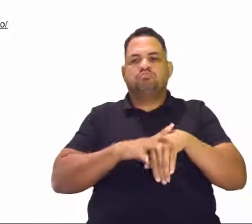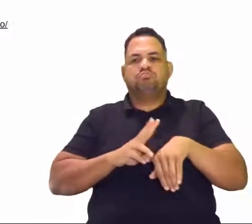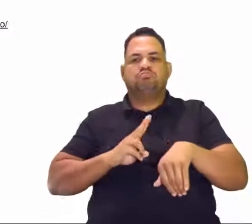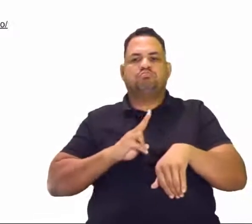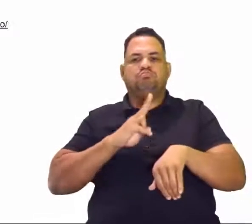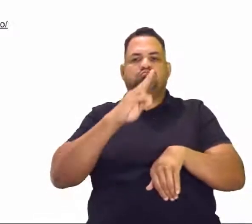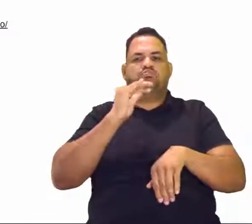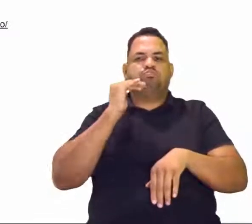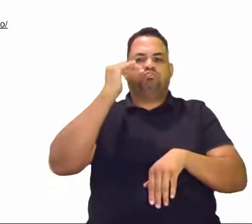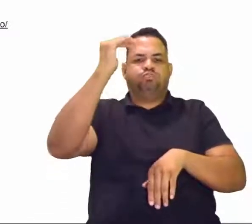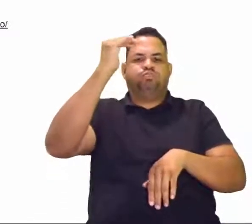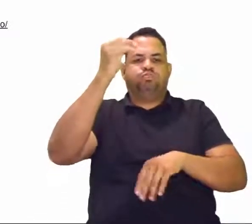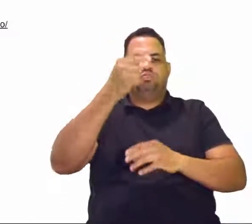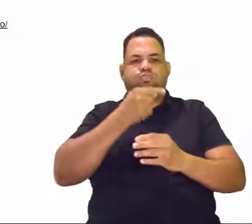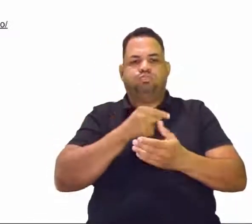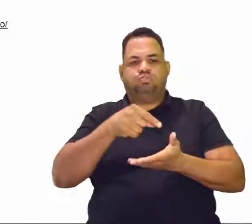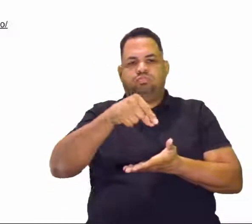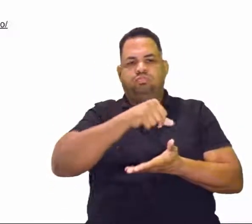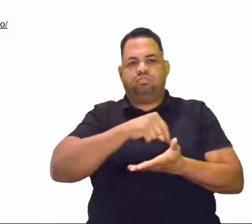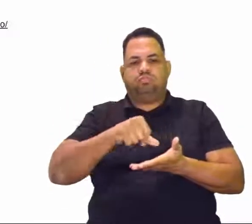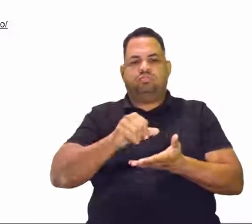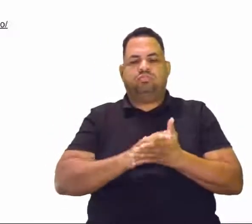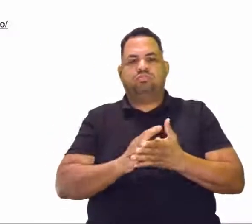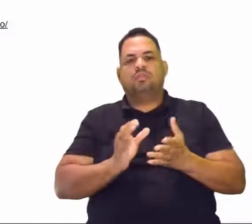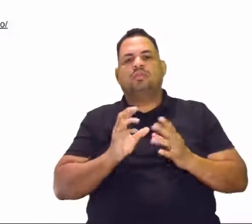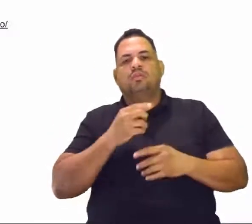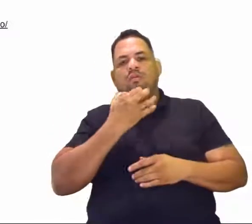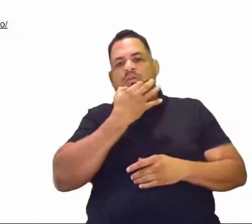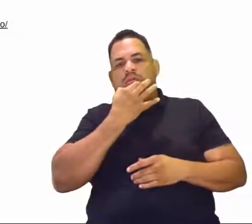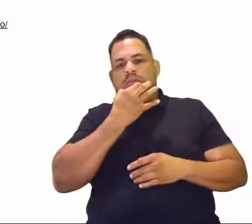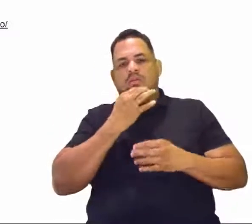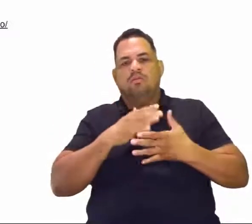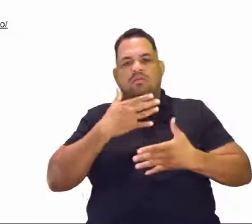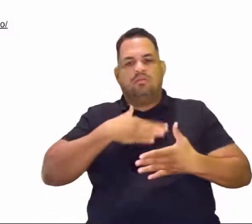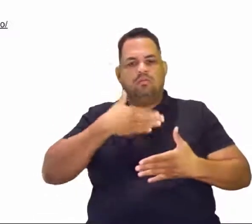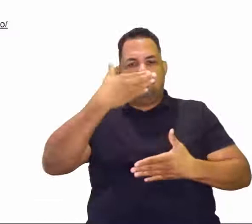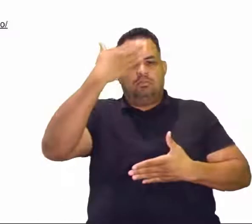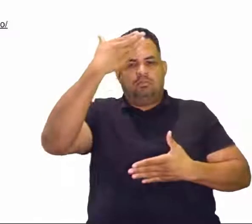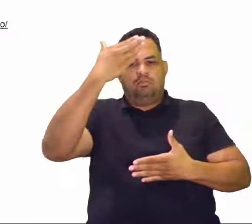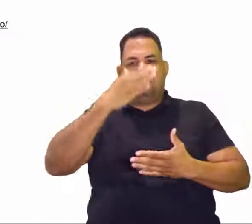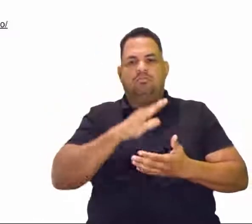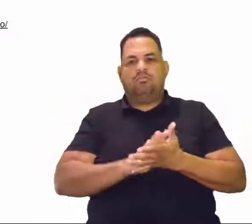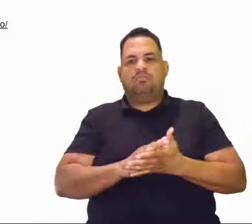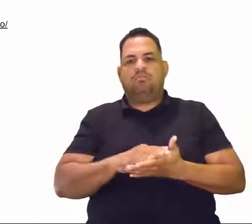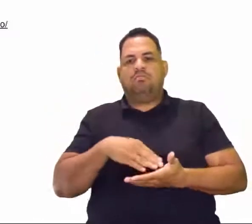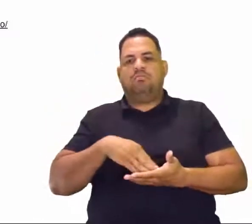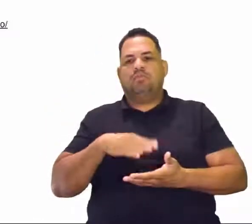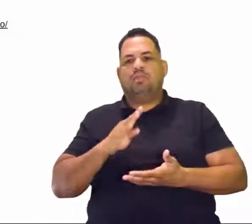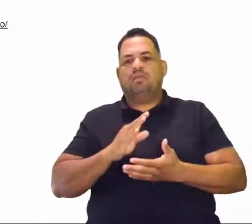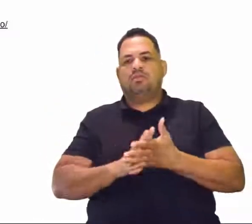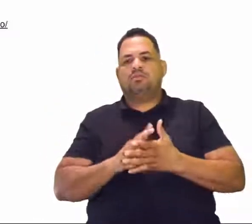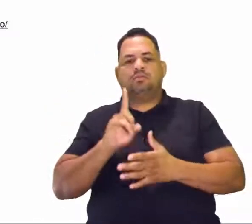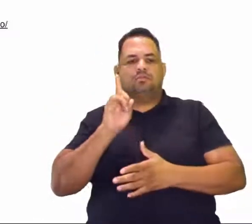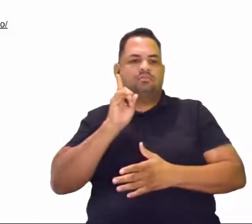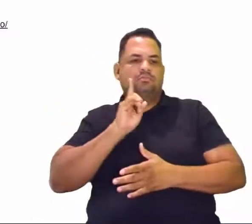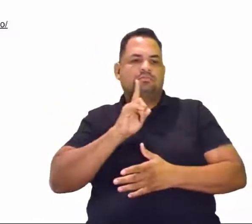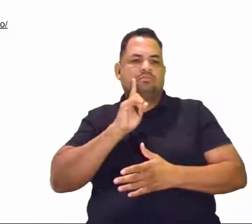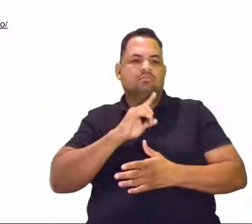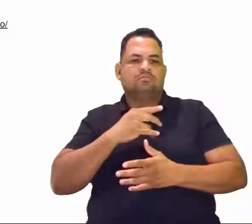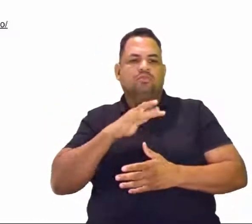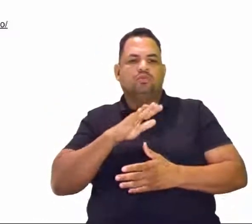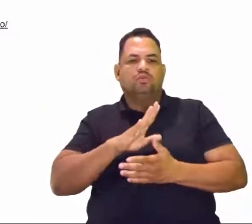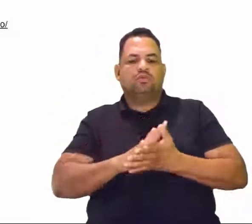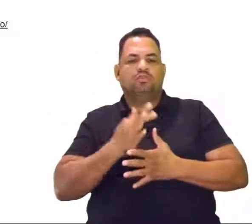capitalistas emergentes que é o Reino Unido Arábia e Bélgica Estados Unidos pelo se a França e Itália